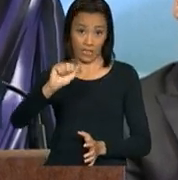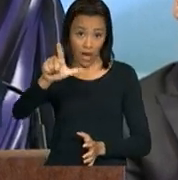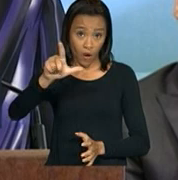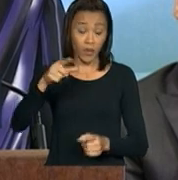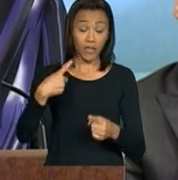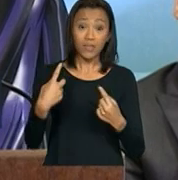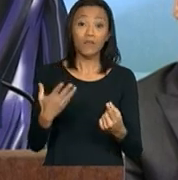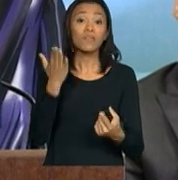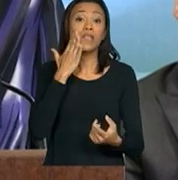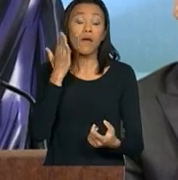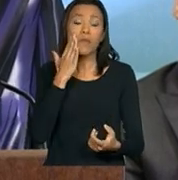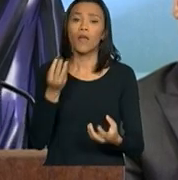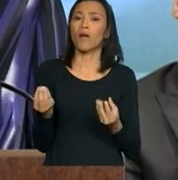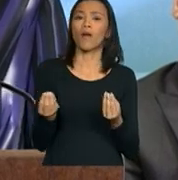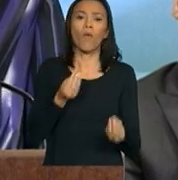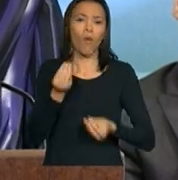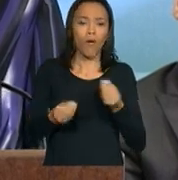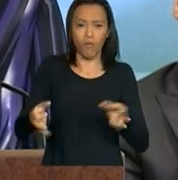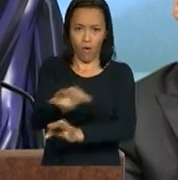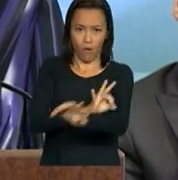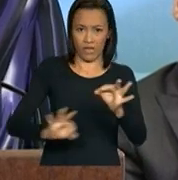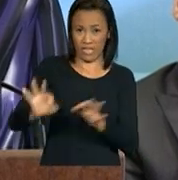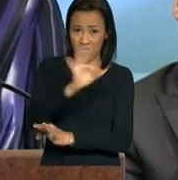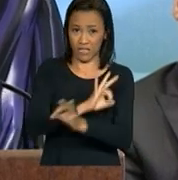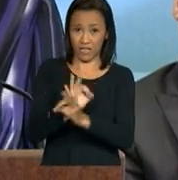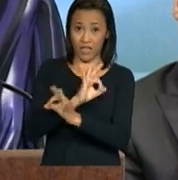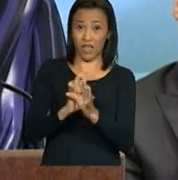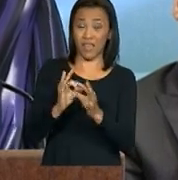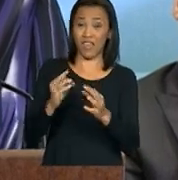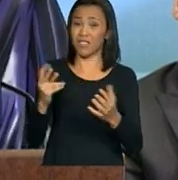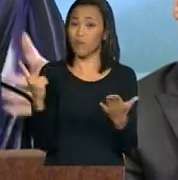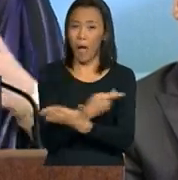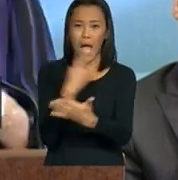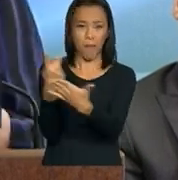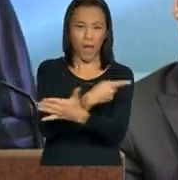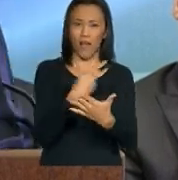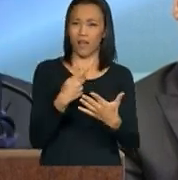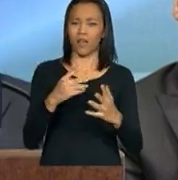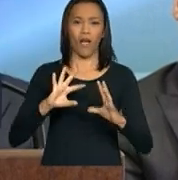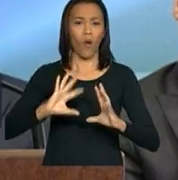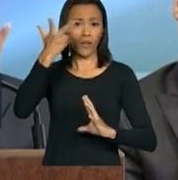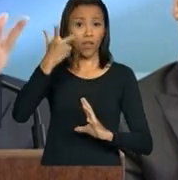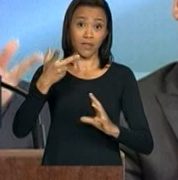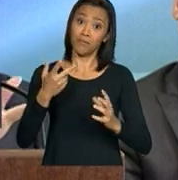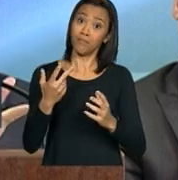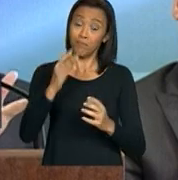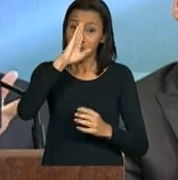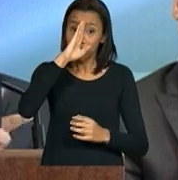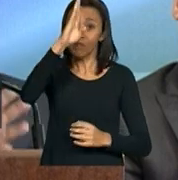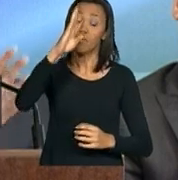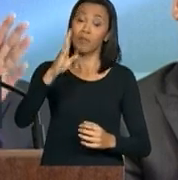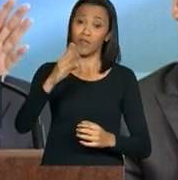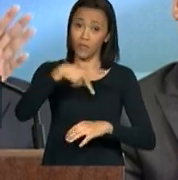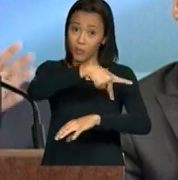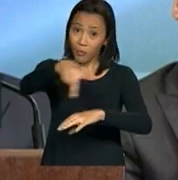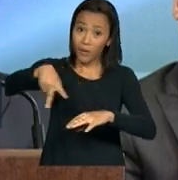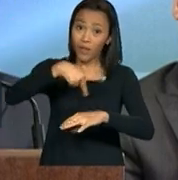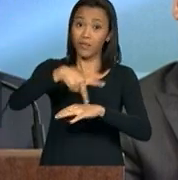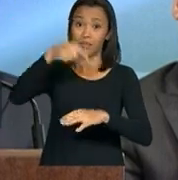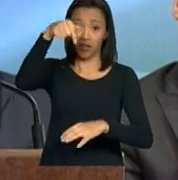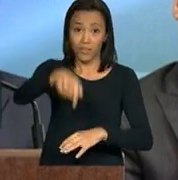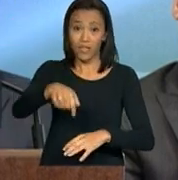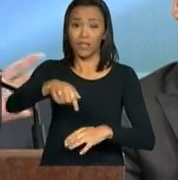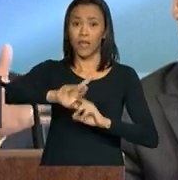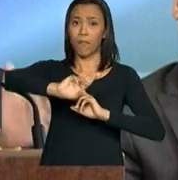coalizões ela é crucial para um país principalmente para um país com essa Diversidade com essa